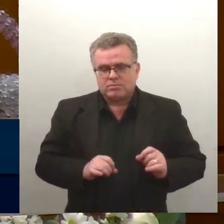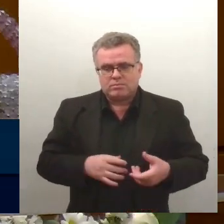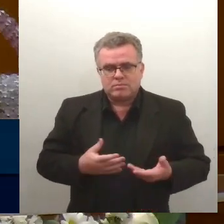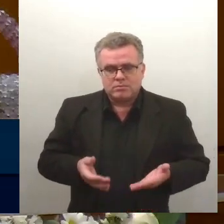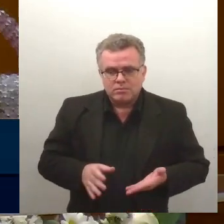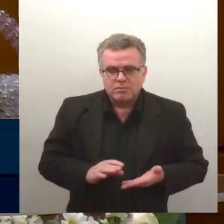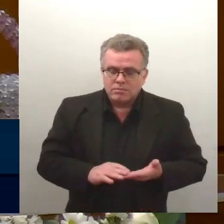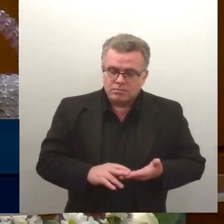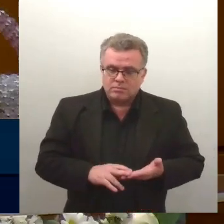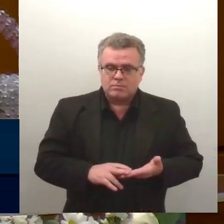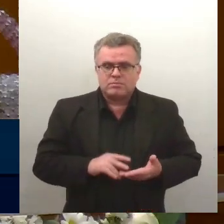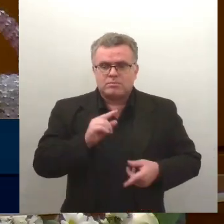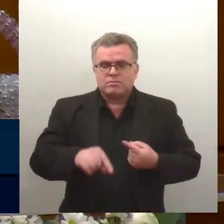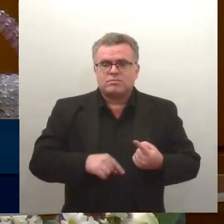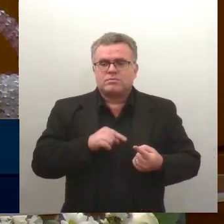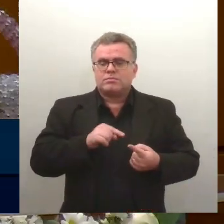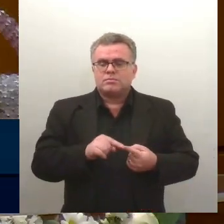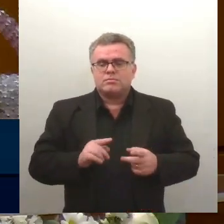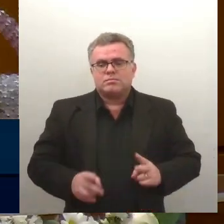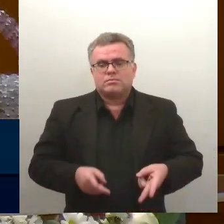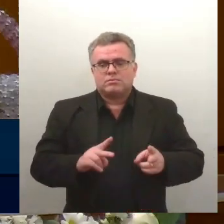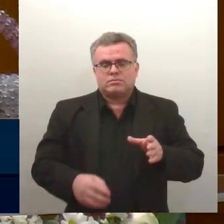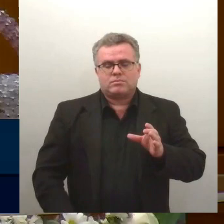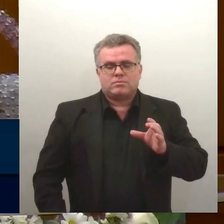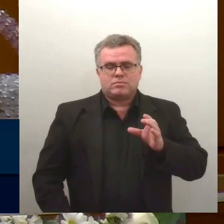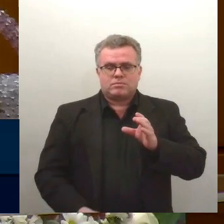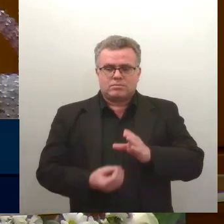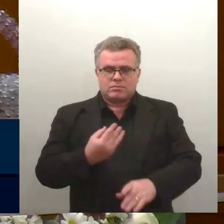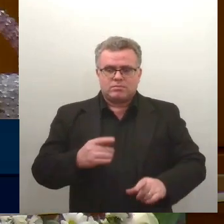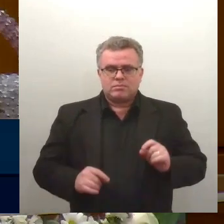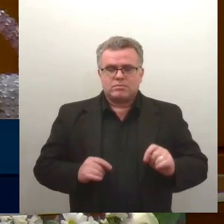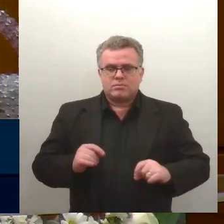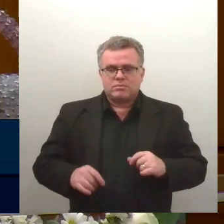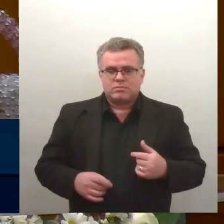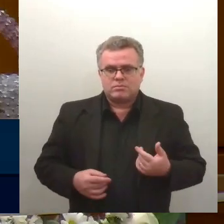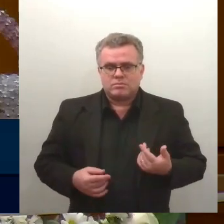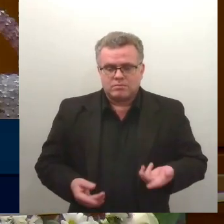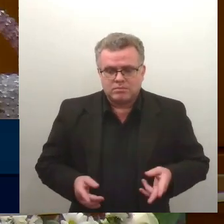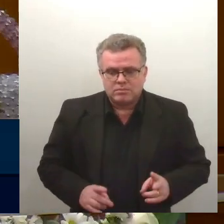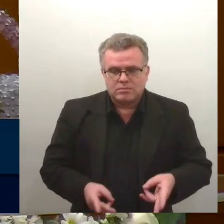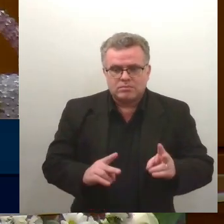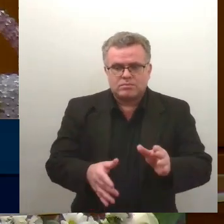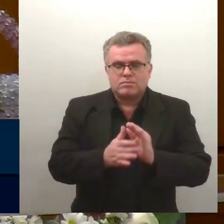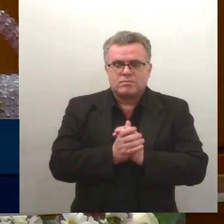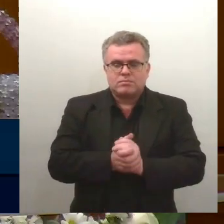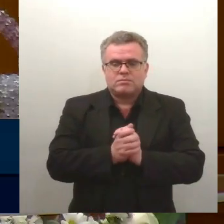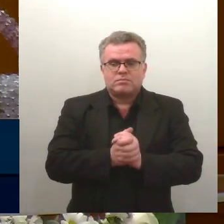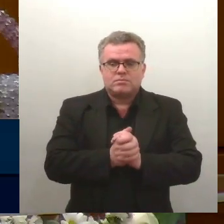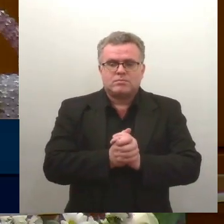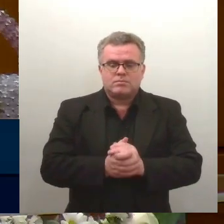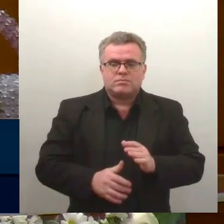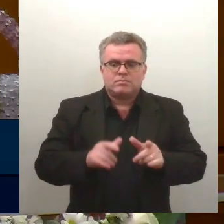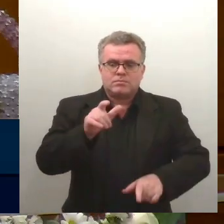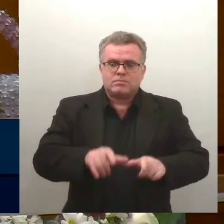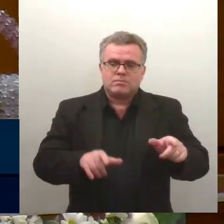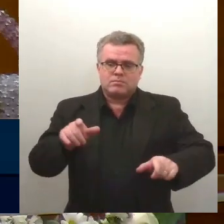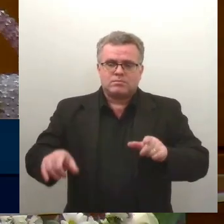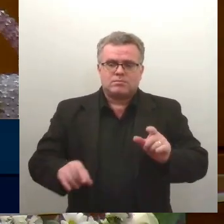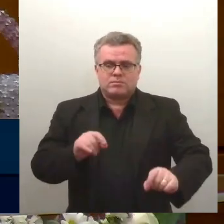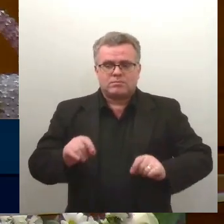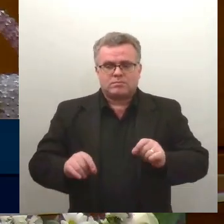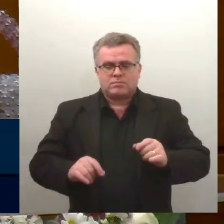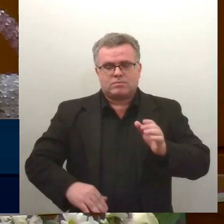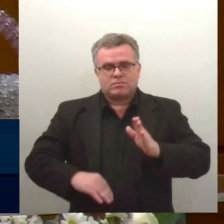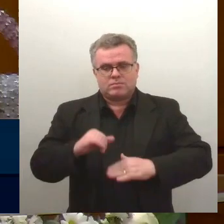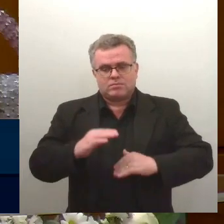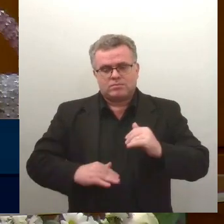dessa medalha foi homenagear as pessoas e profissionais da área de comunicação